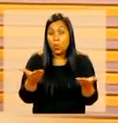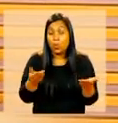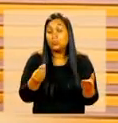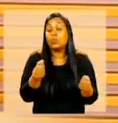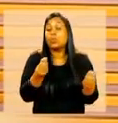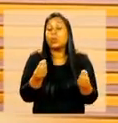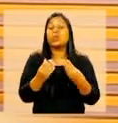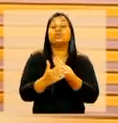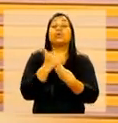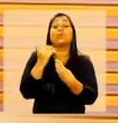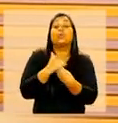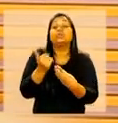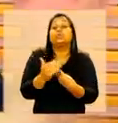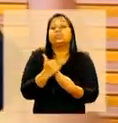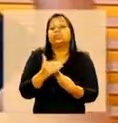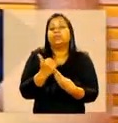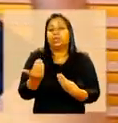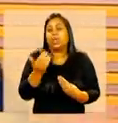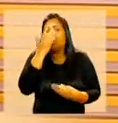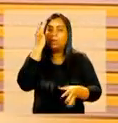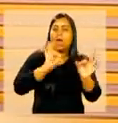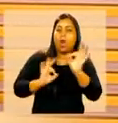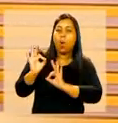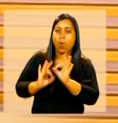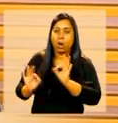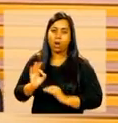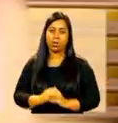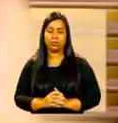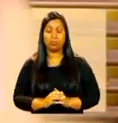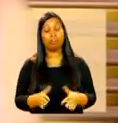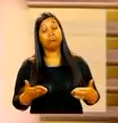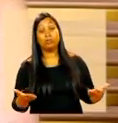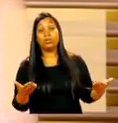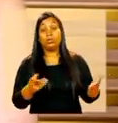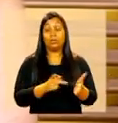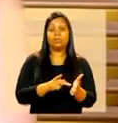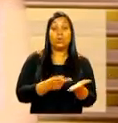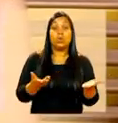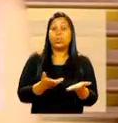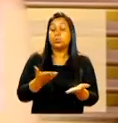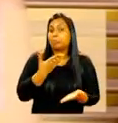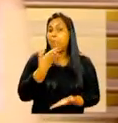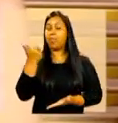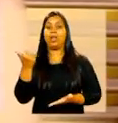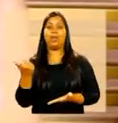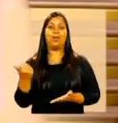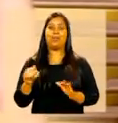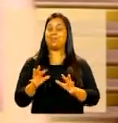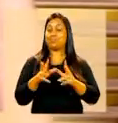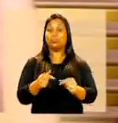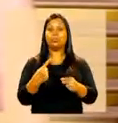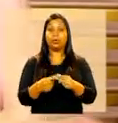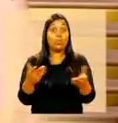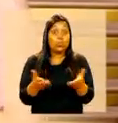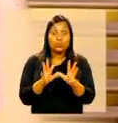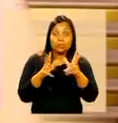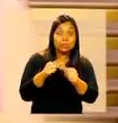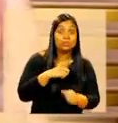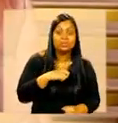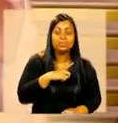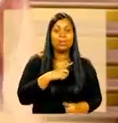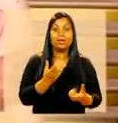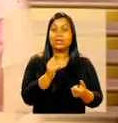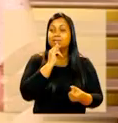é que você recomenda para os seus clientes para organizar esse roteiro? Na verdade, hoje facilitou tudo, né, gente? Porque hoje você tem tudo. Você